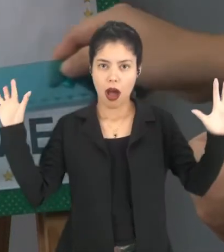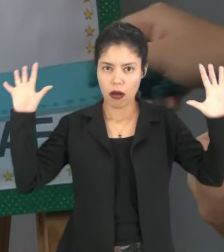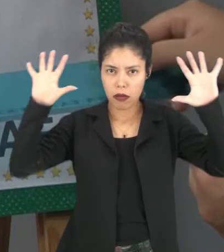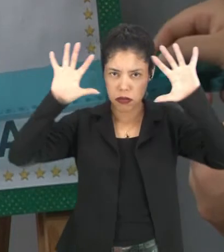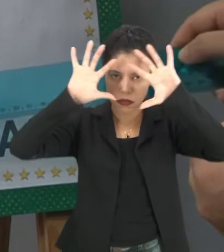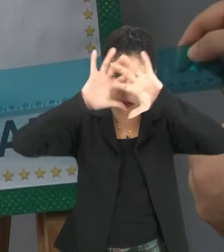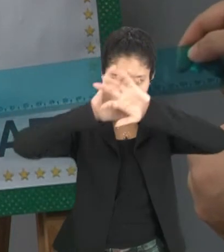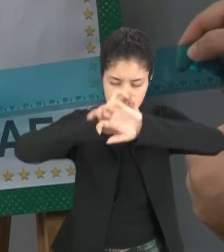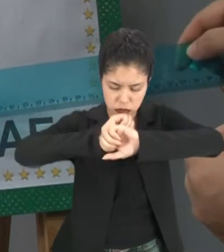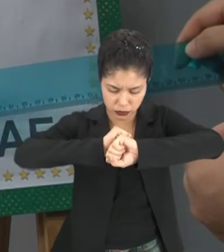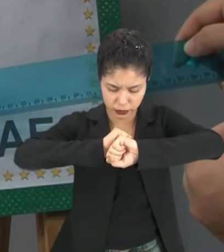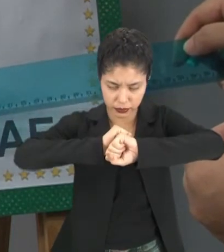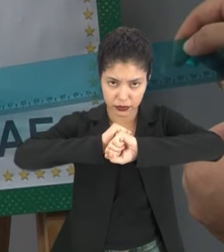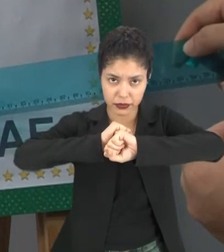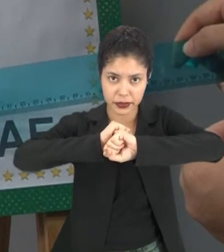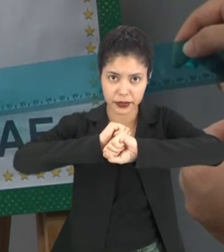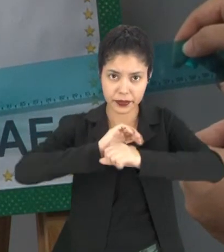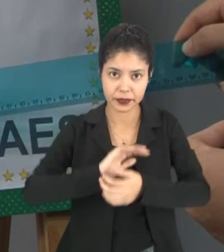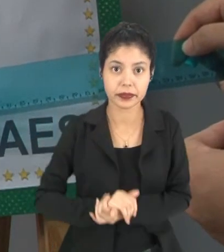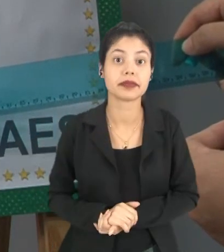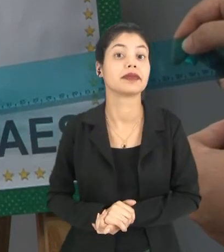que escuridão.